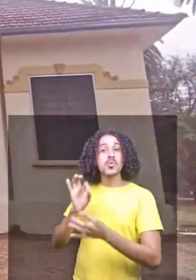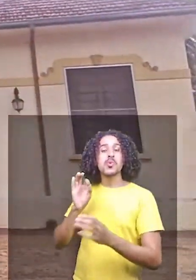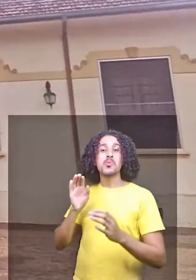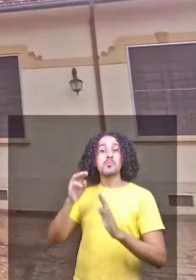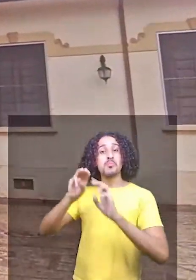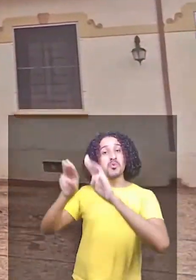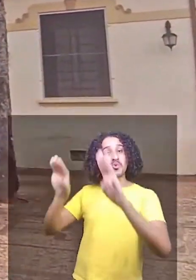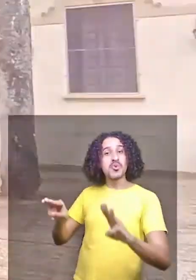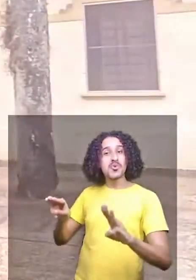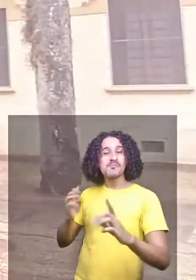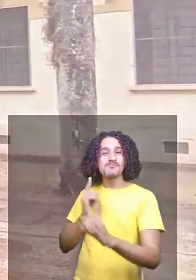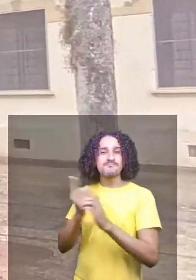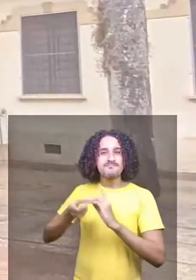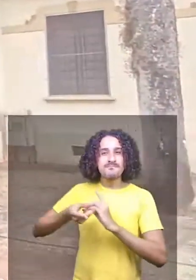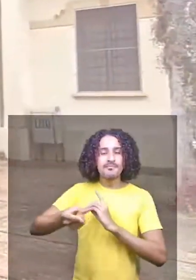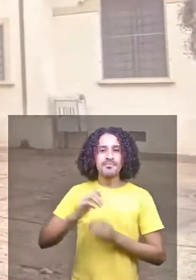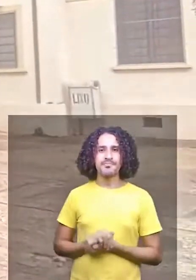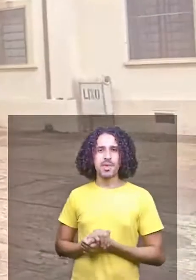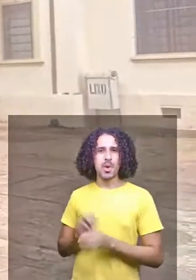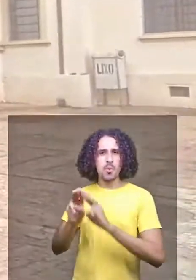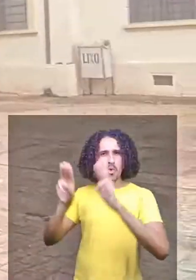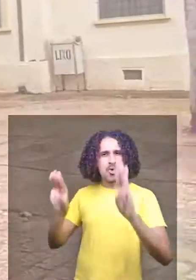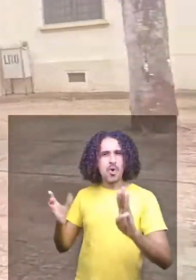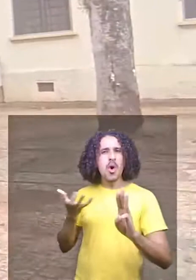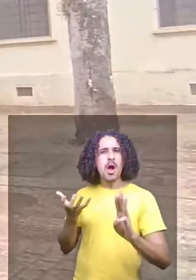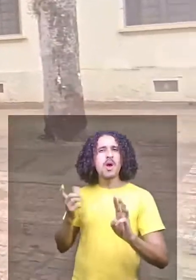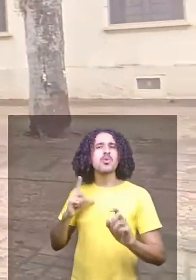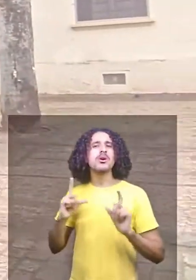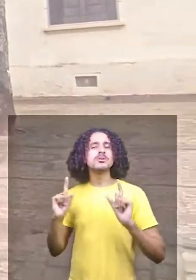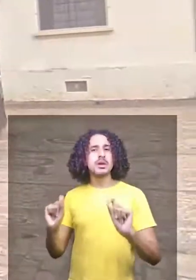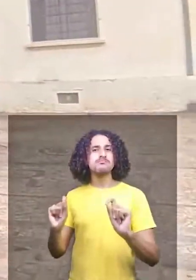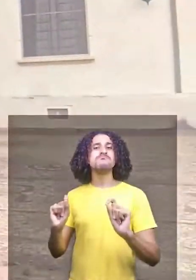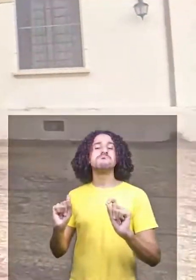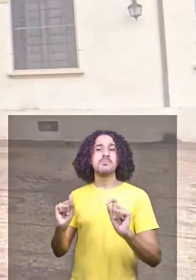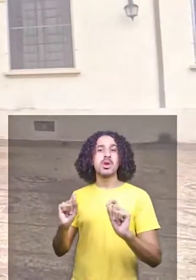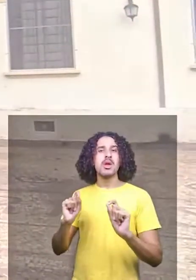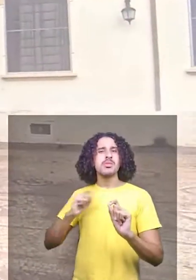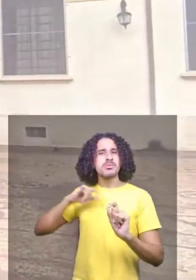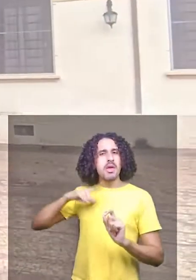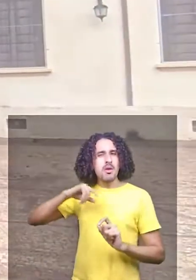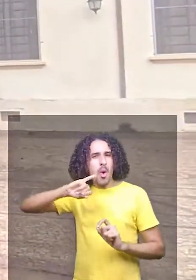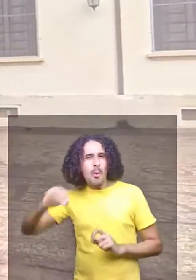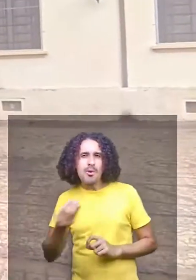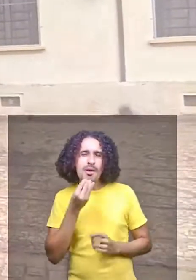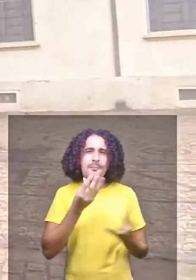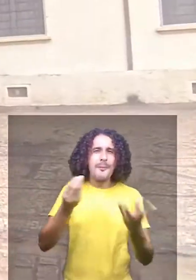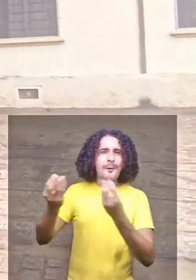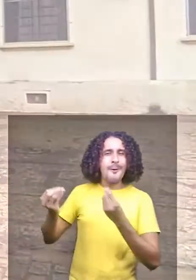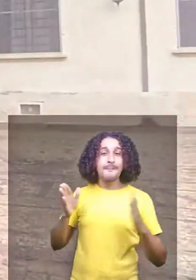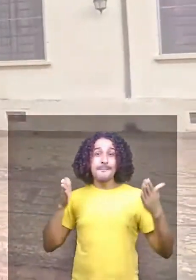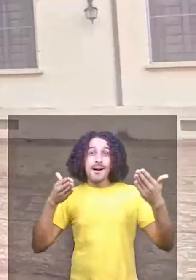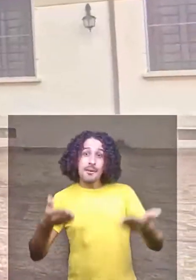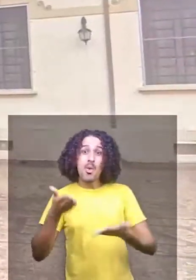Encontros Sem Limites. O museu que eu quero é um museu cheio, cheio de oportunidades, cheio de criatividade,